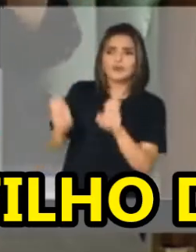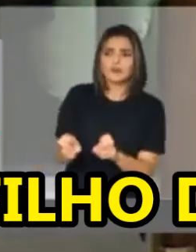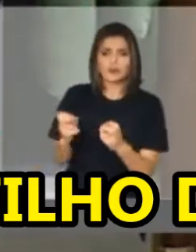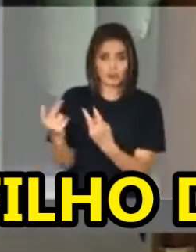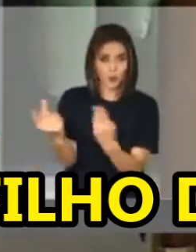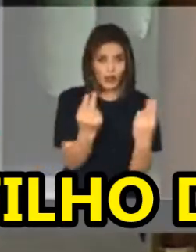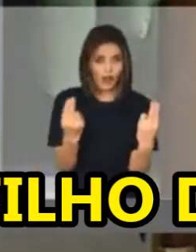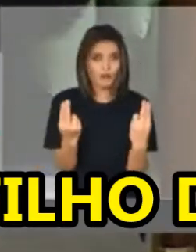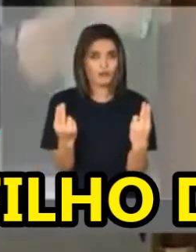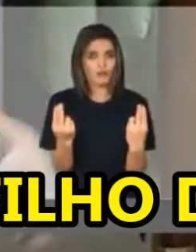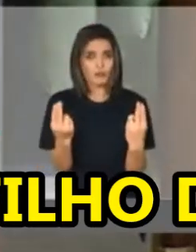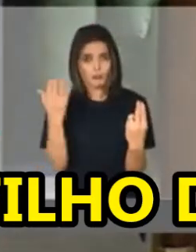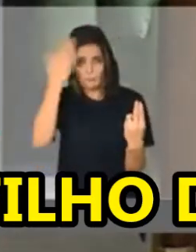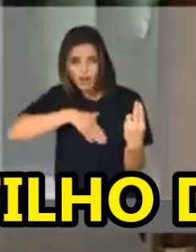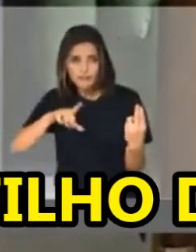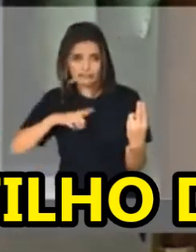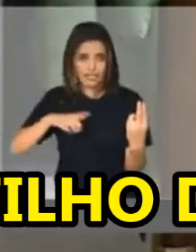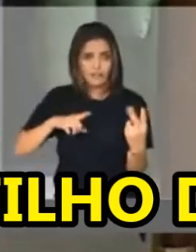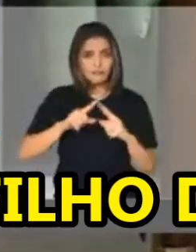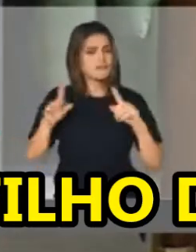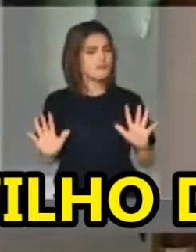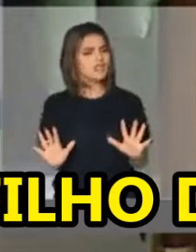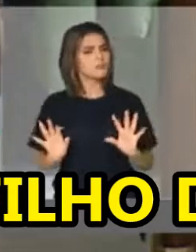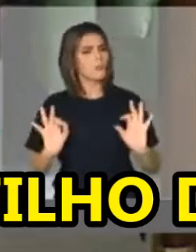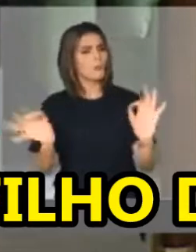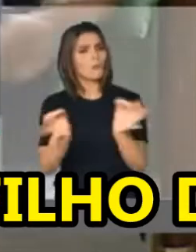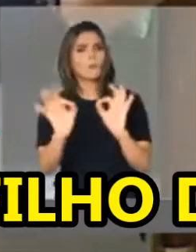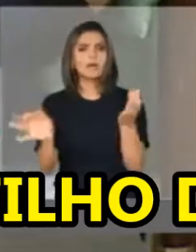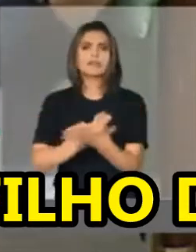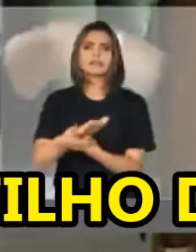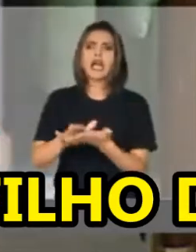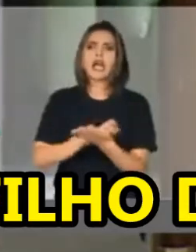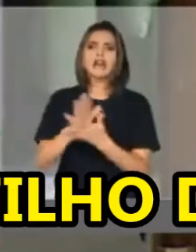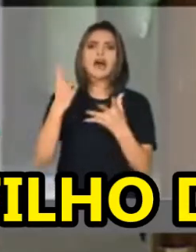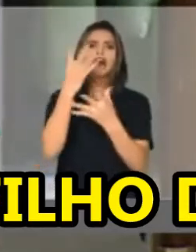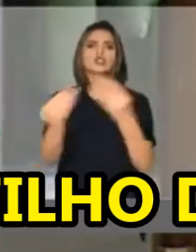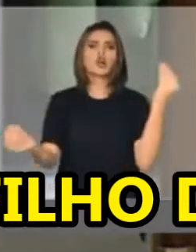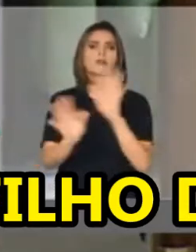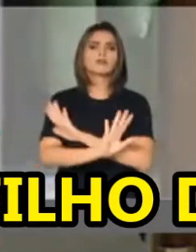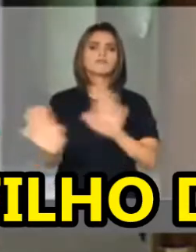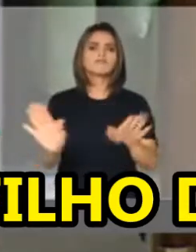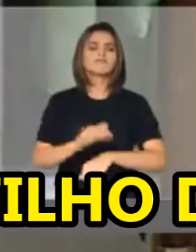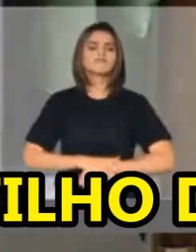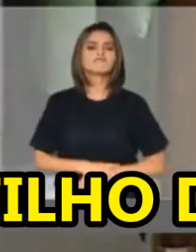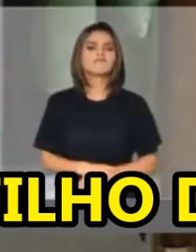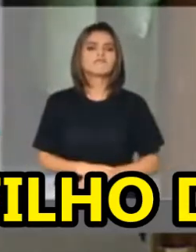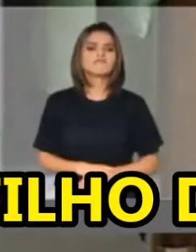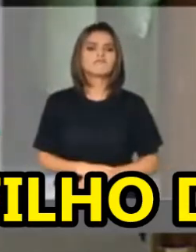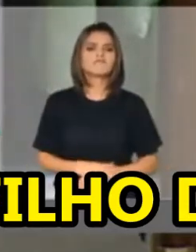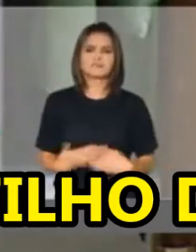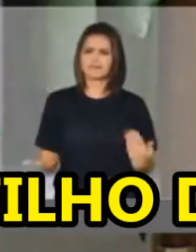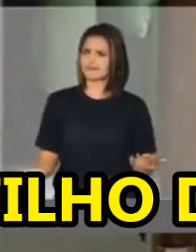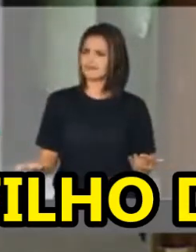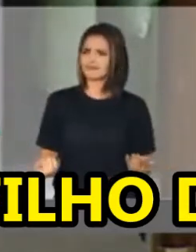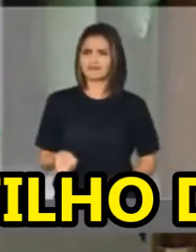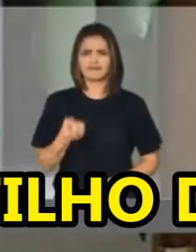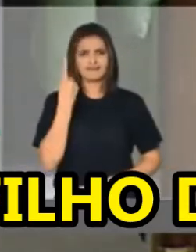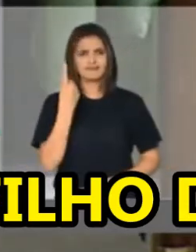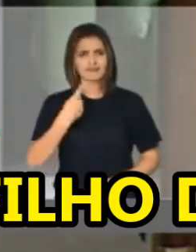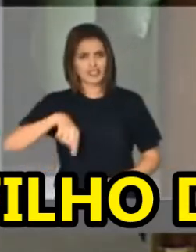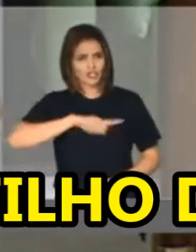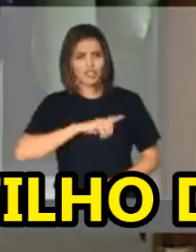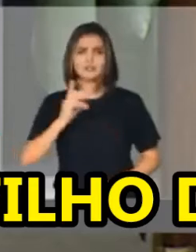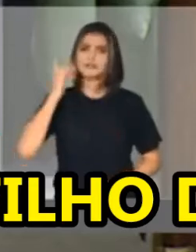noticiário e outras notícias surgem para que elas desapareçam da opinião pública. Então nós precisamos